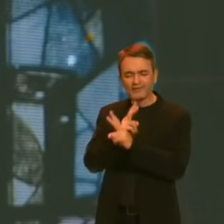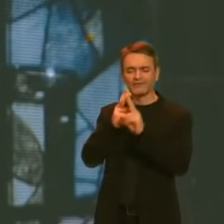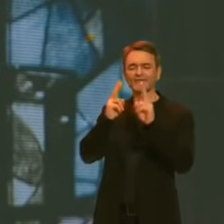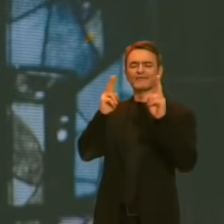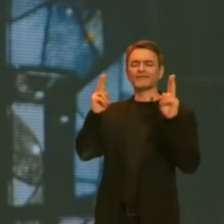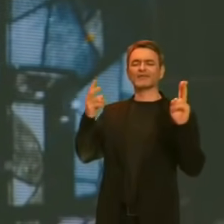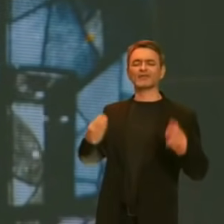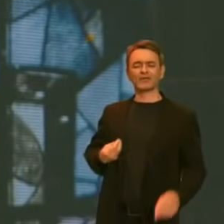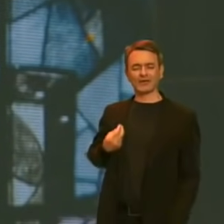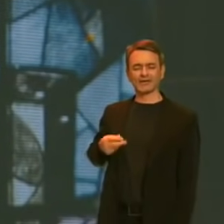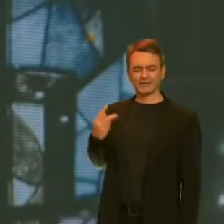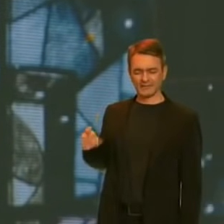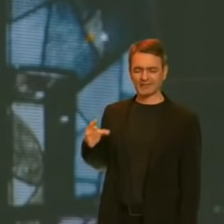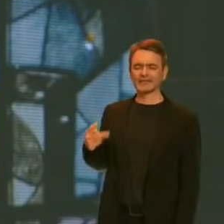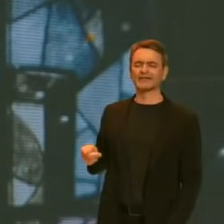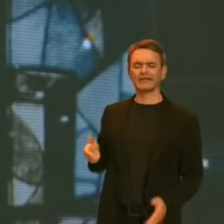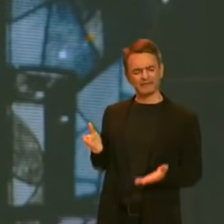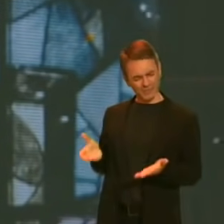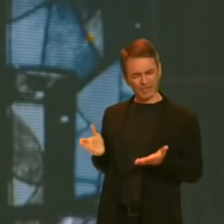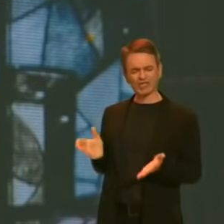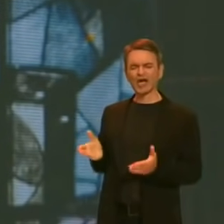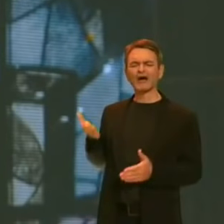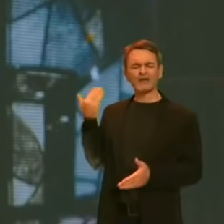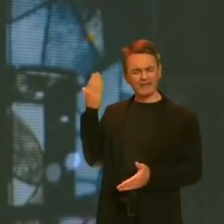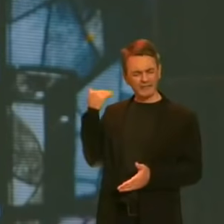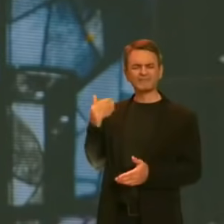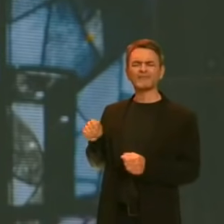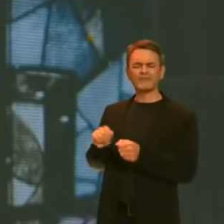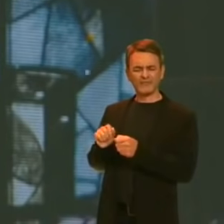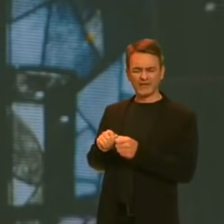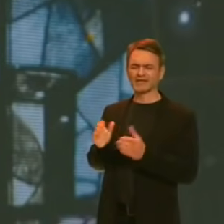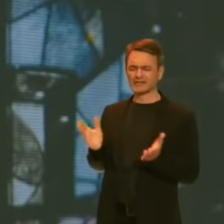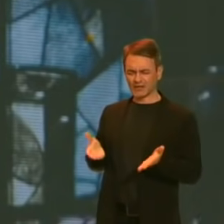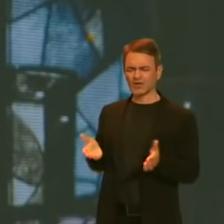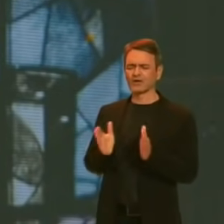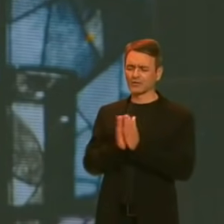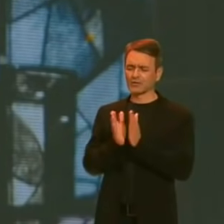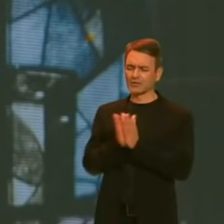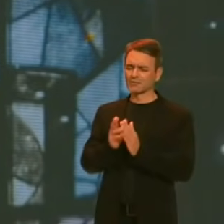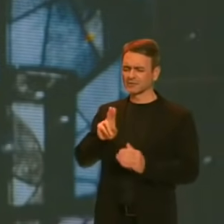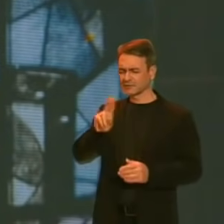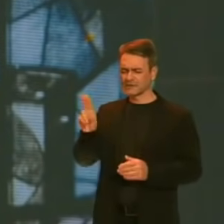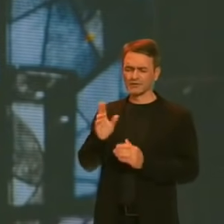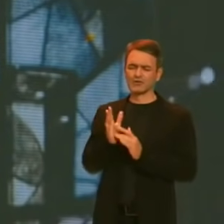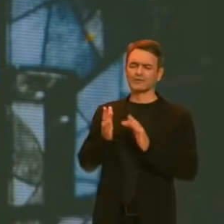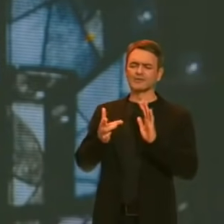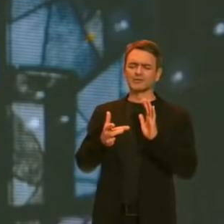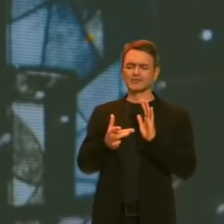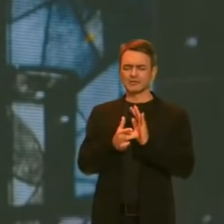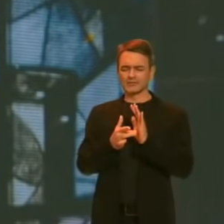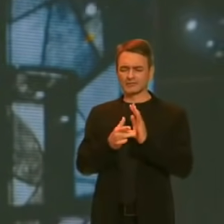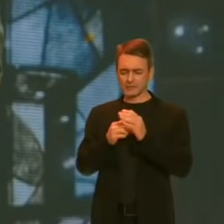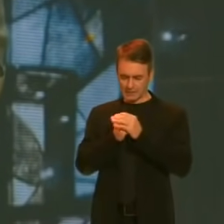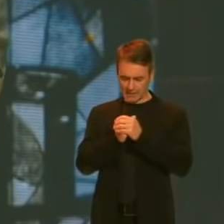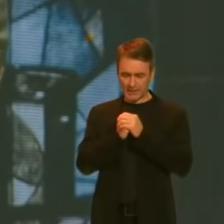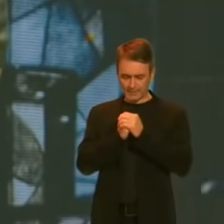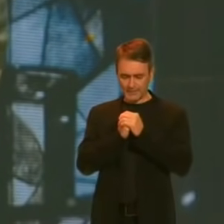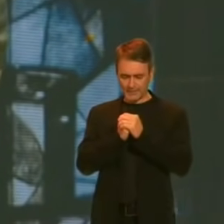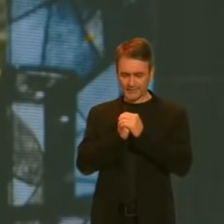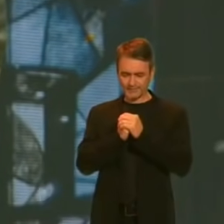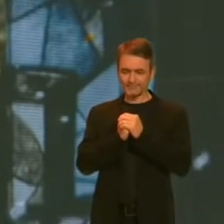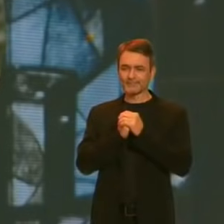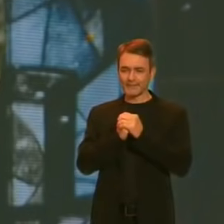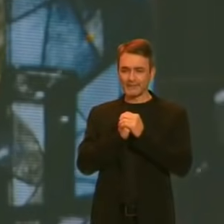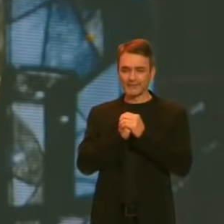como tantas vezes o Senhor já fez na vida dele. É aquilo que oramos em nome de Jesus. Amém